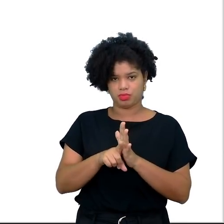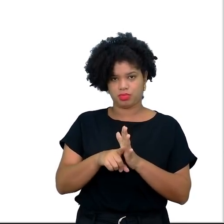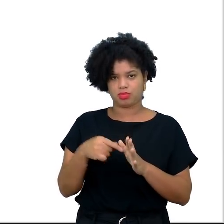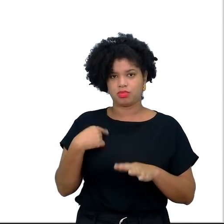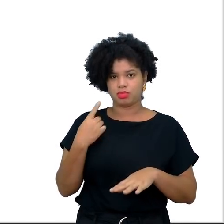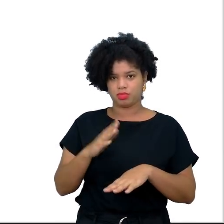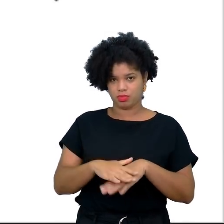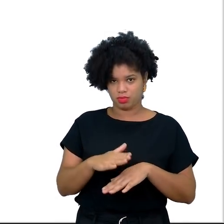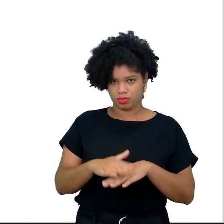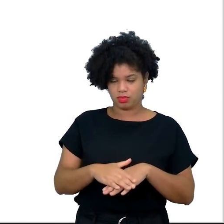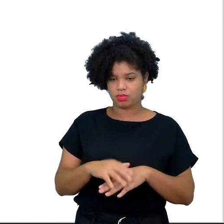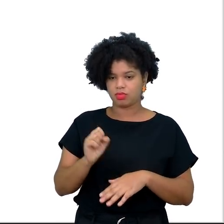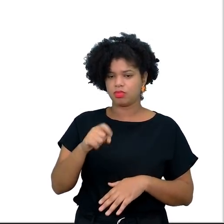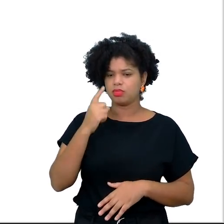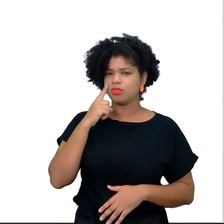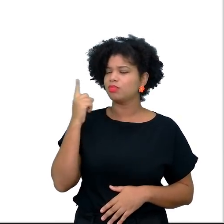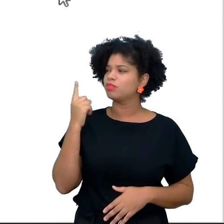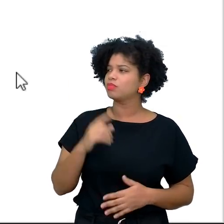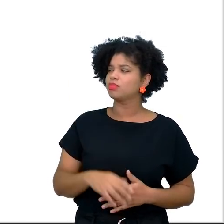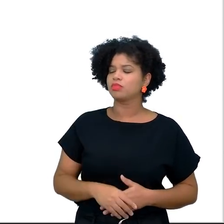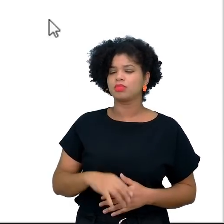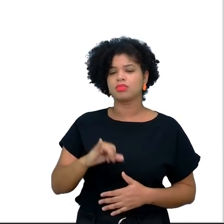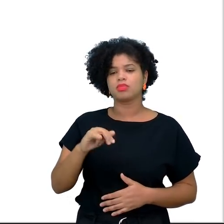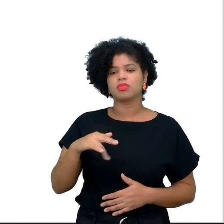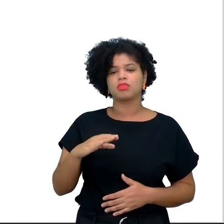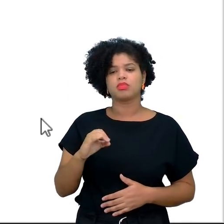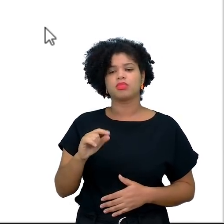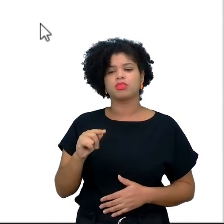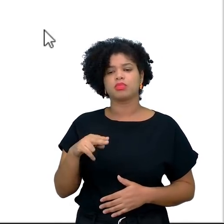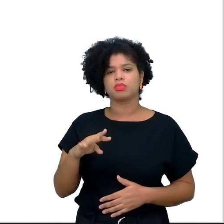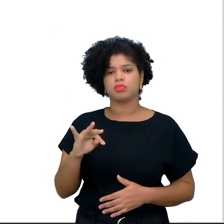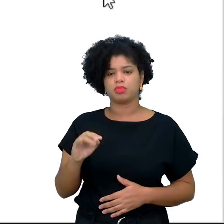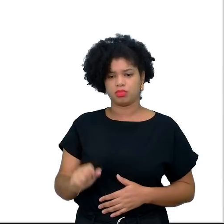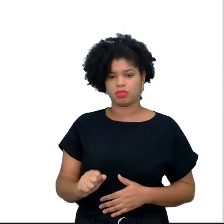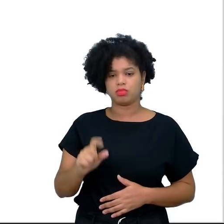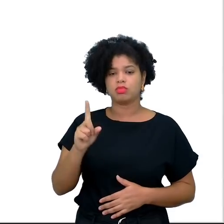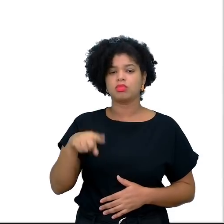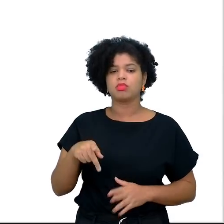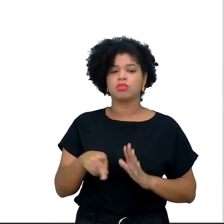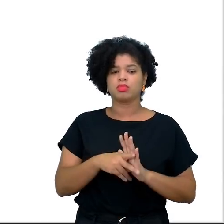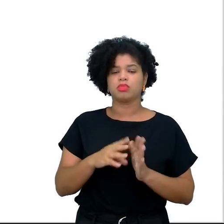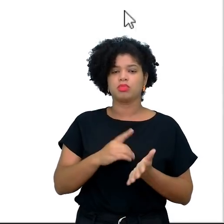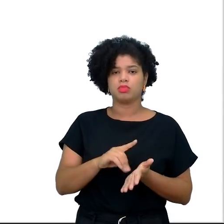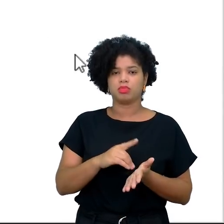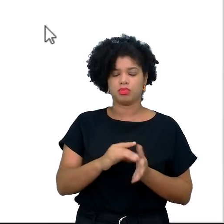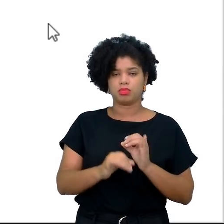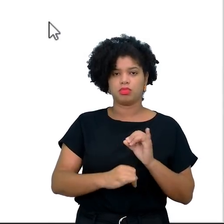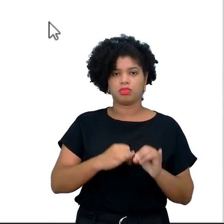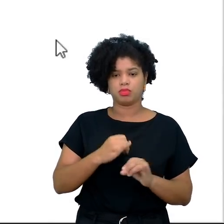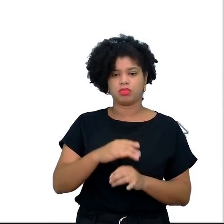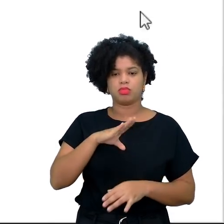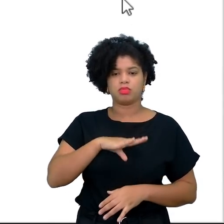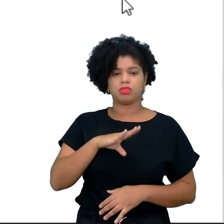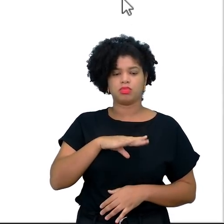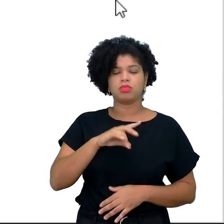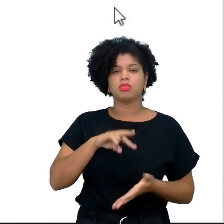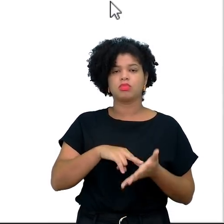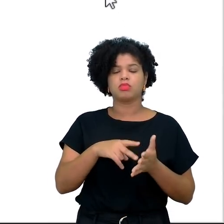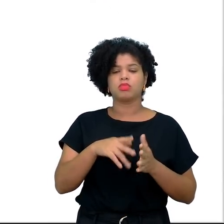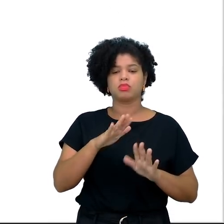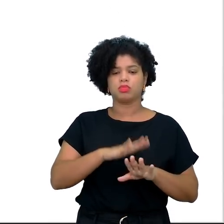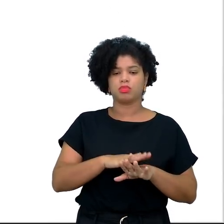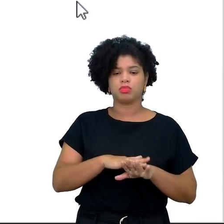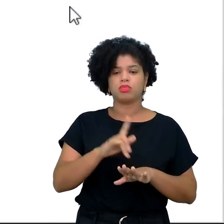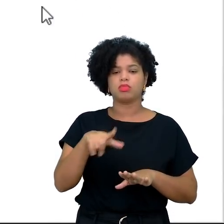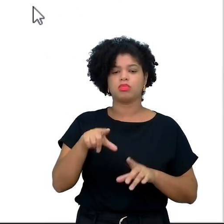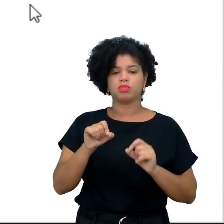gente fez, o que vem a ser uma incógnita? Então, no dicionário online de português, uma das definições para a matemática diz que incógnita